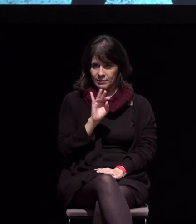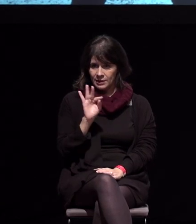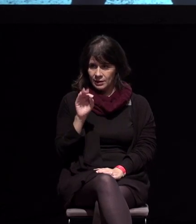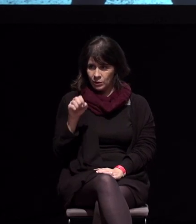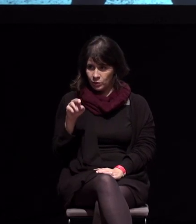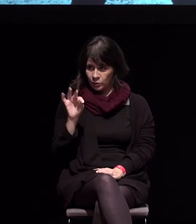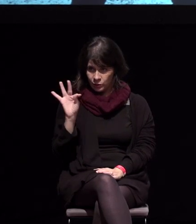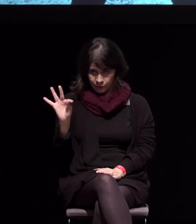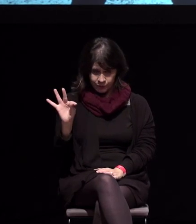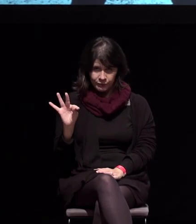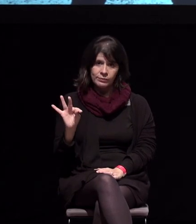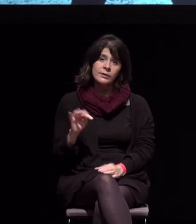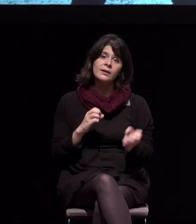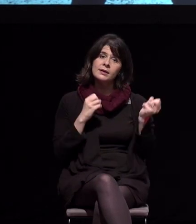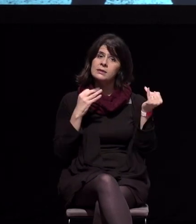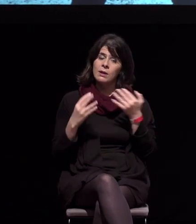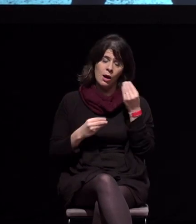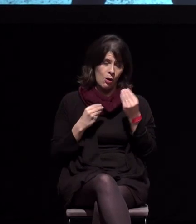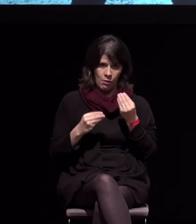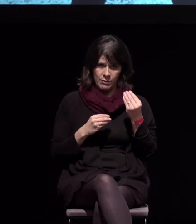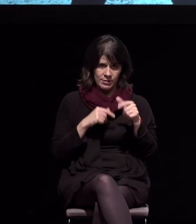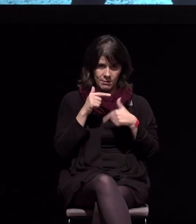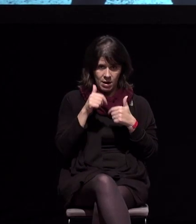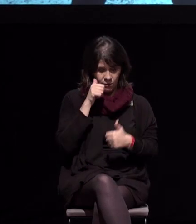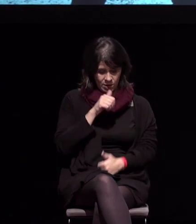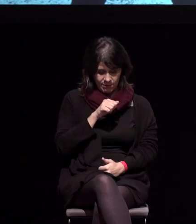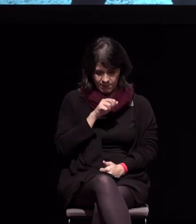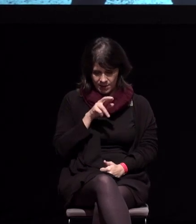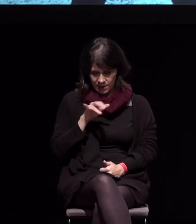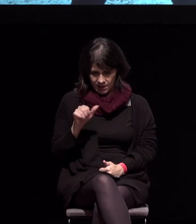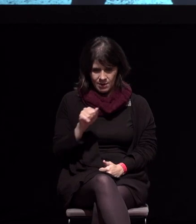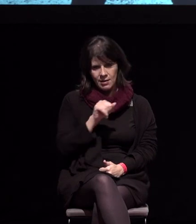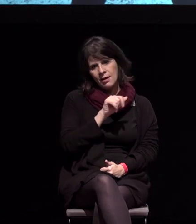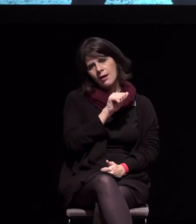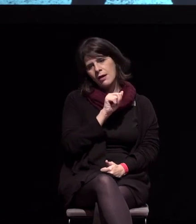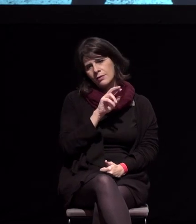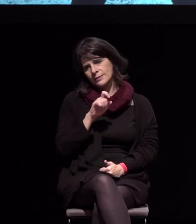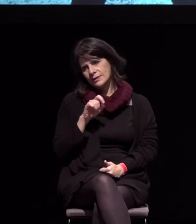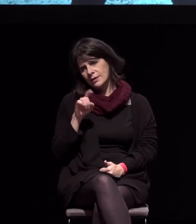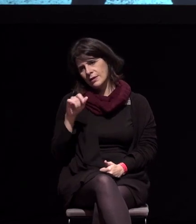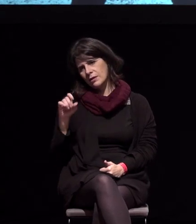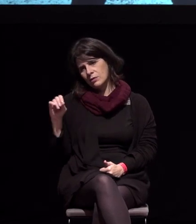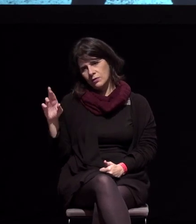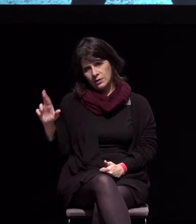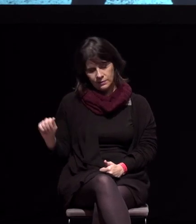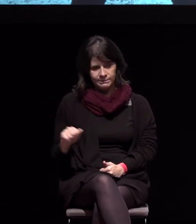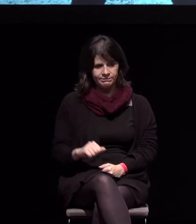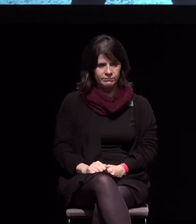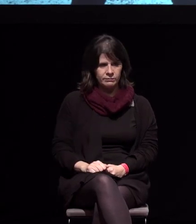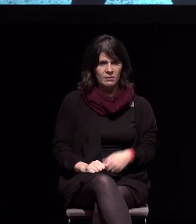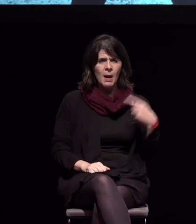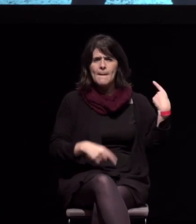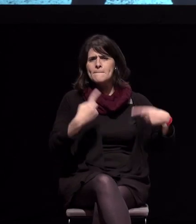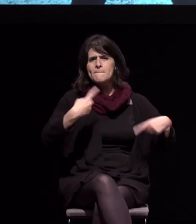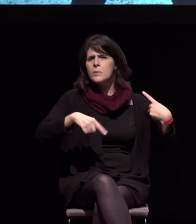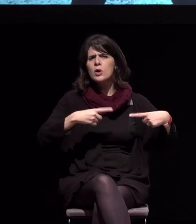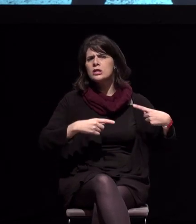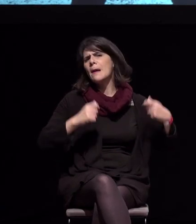menciona o seguinte sobre a obra de Maria Auxiliadora. Não é política como manifesto, mas